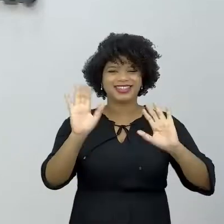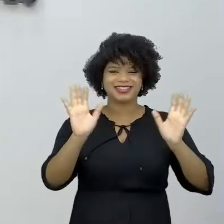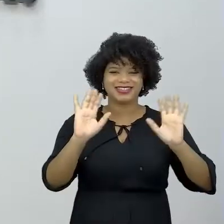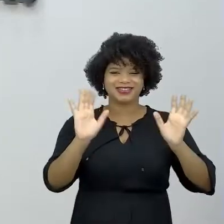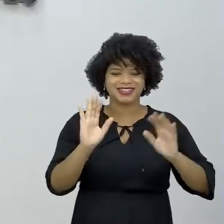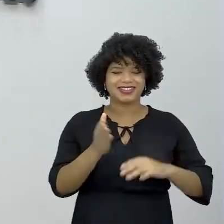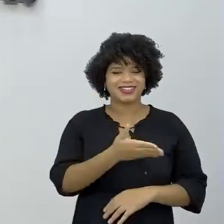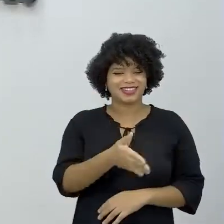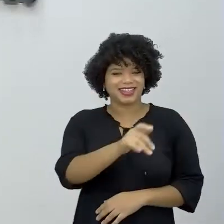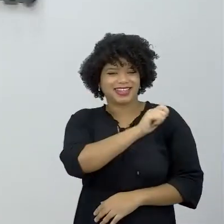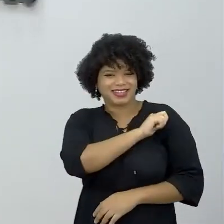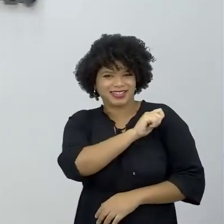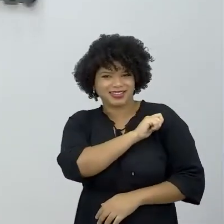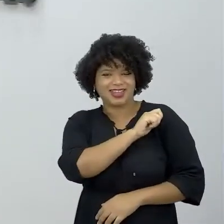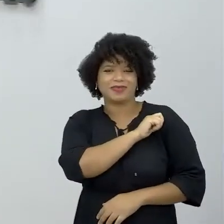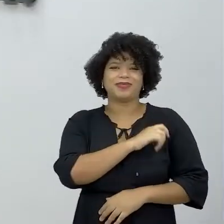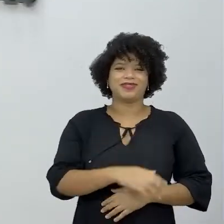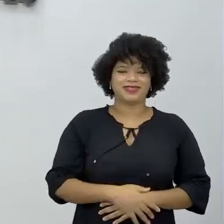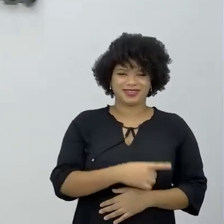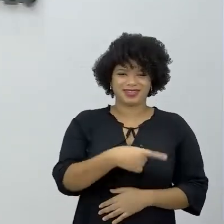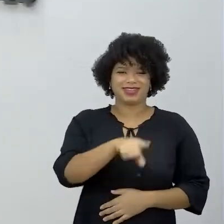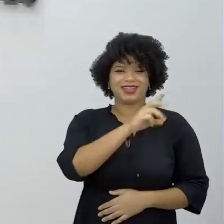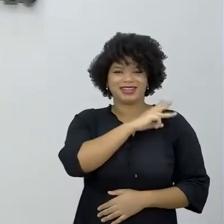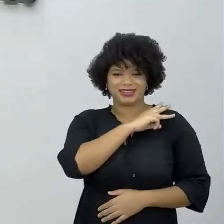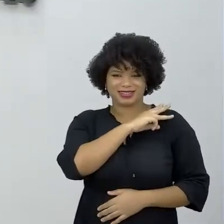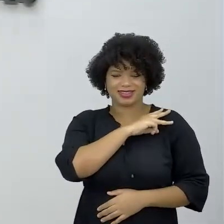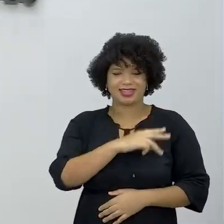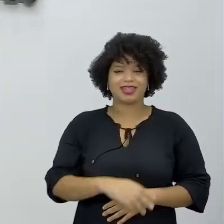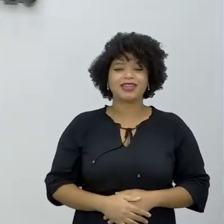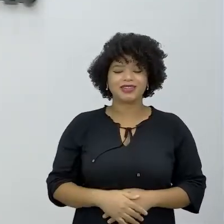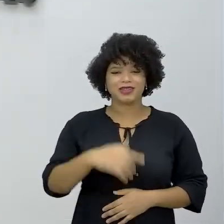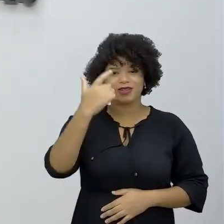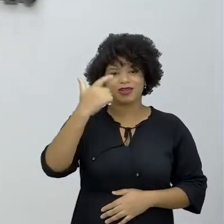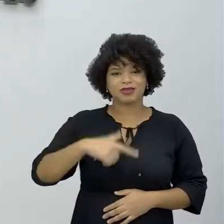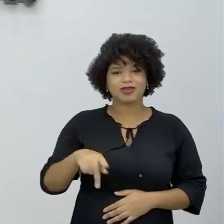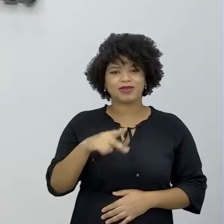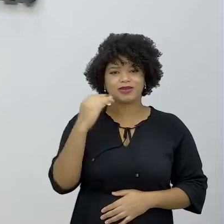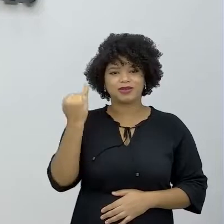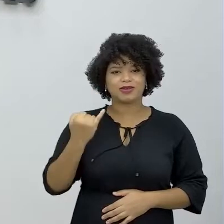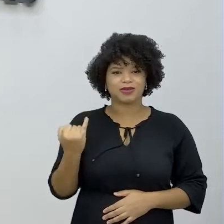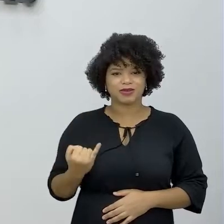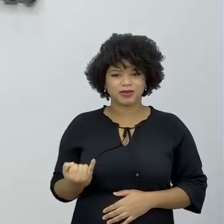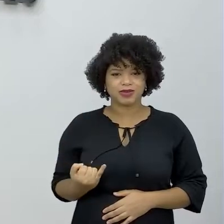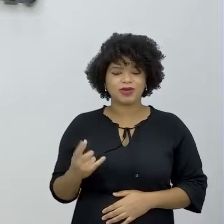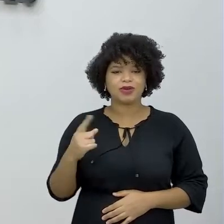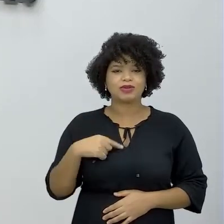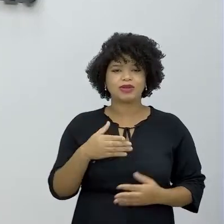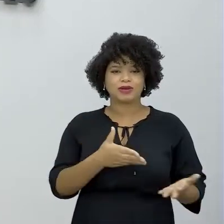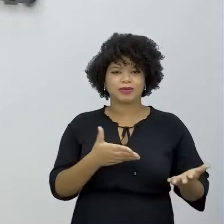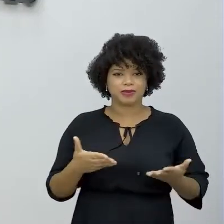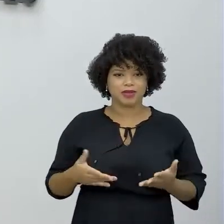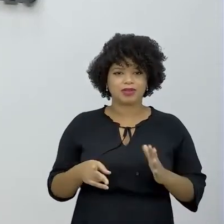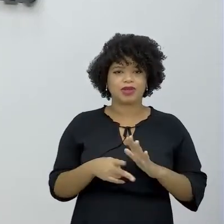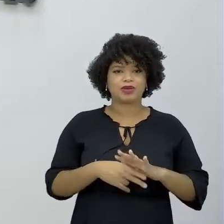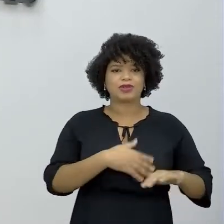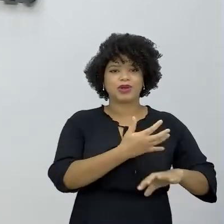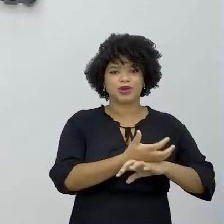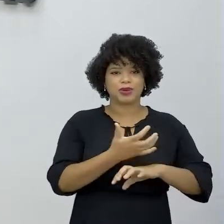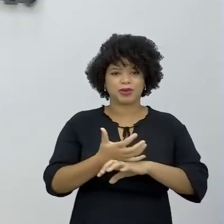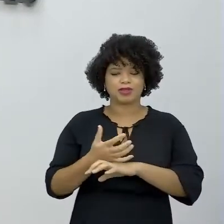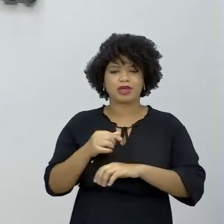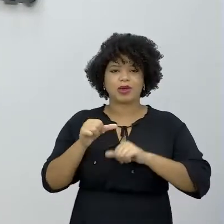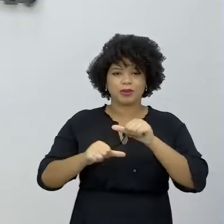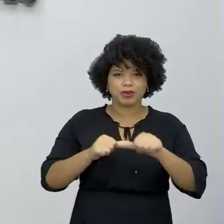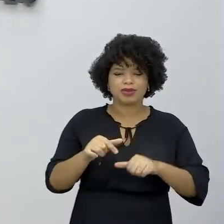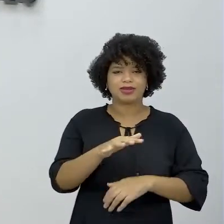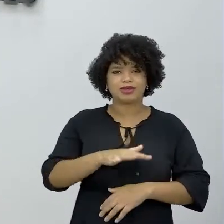Olá, estudantes da segunda série do ensino médio. Eu sou a professora Janaína Jardim. Sejam bem-vindos ao nosso componente Transformações